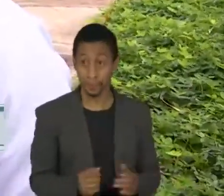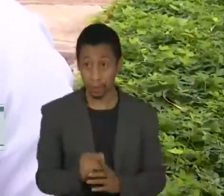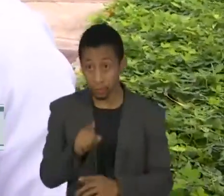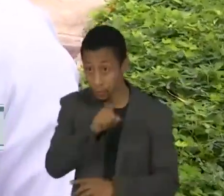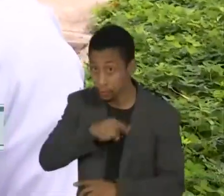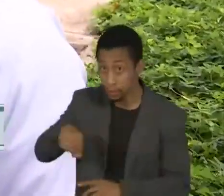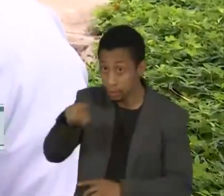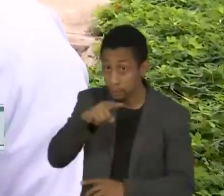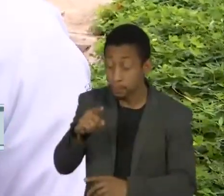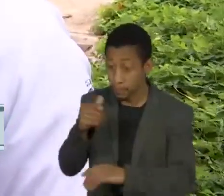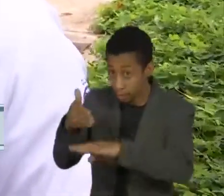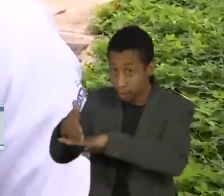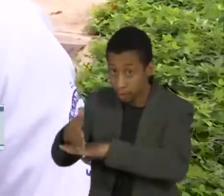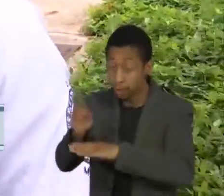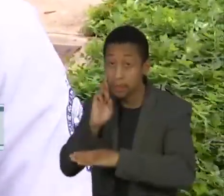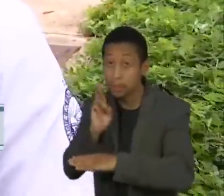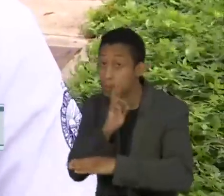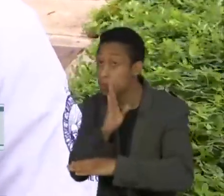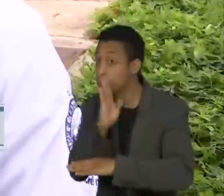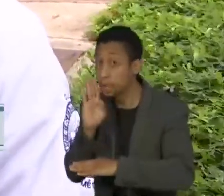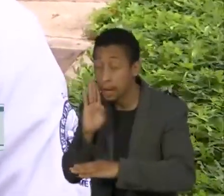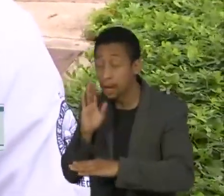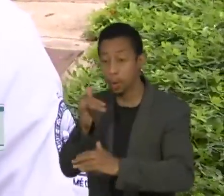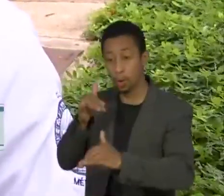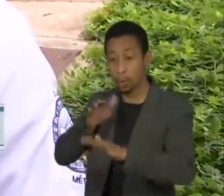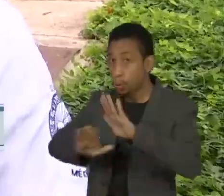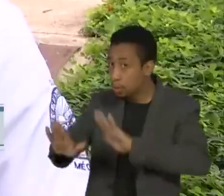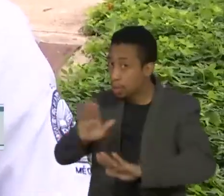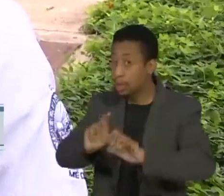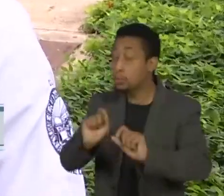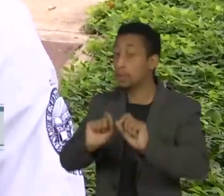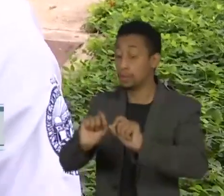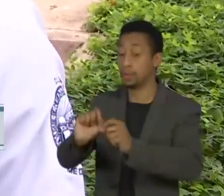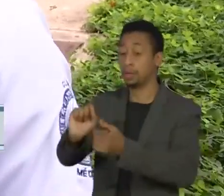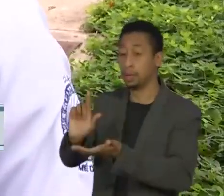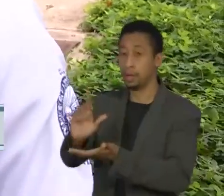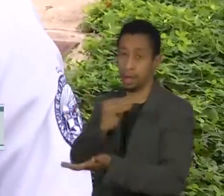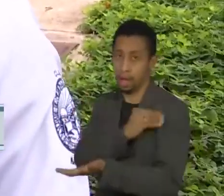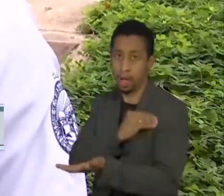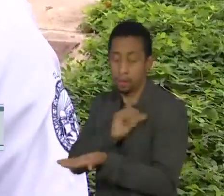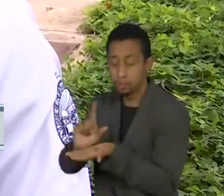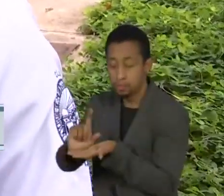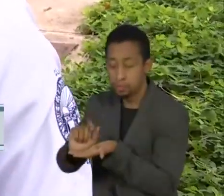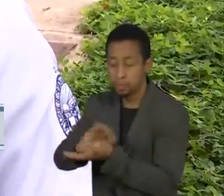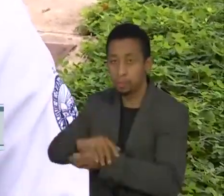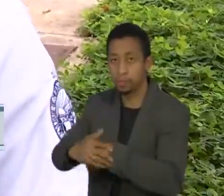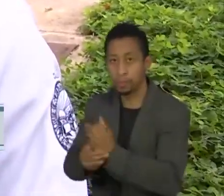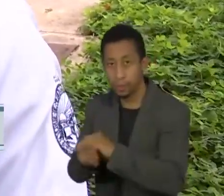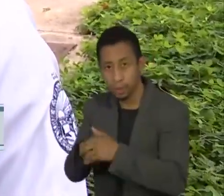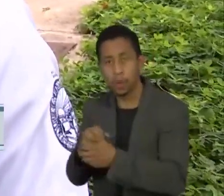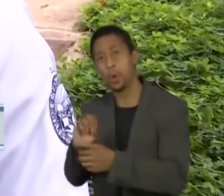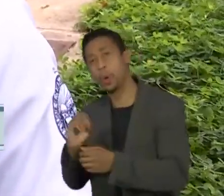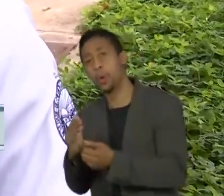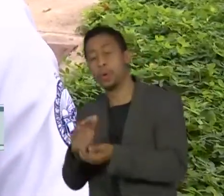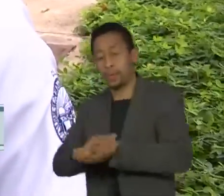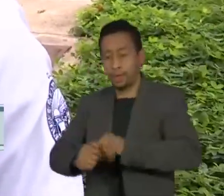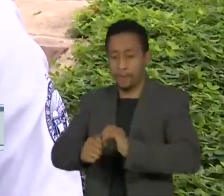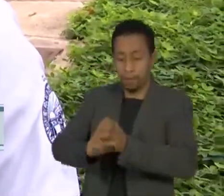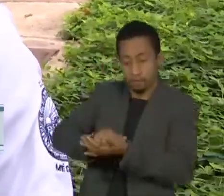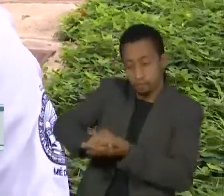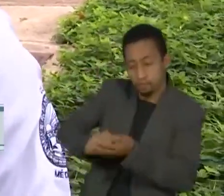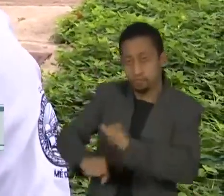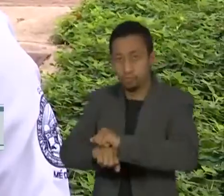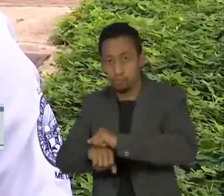antes de manipular a máscara. Então, antes de colocar, higienizar a mão com álcool gel ou lavar as mãos. Quando for tirar a máscara, deixar a